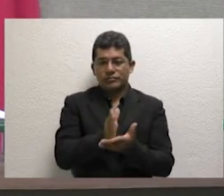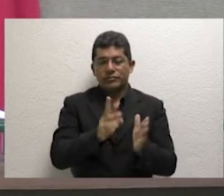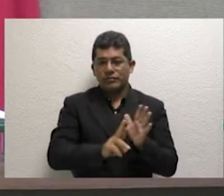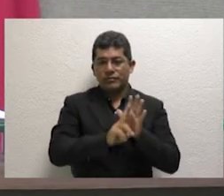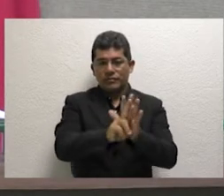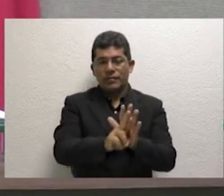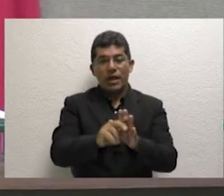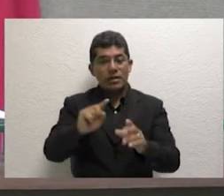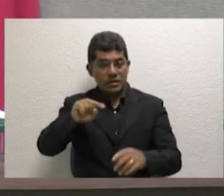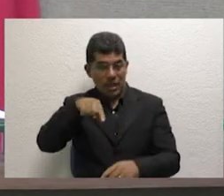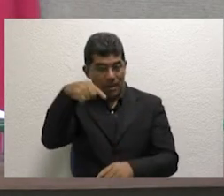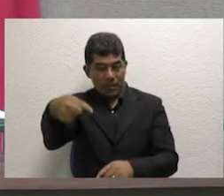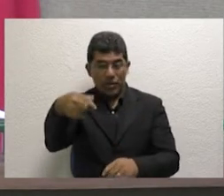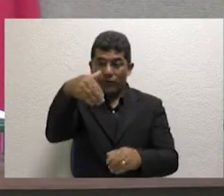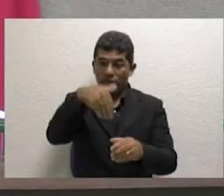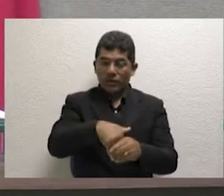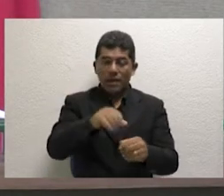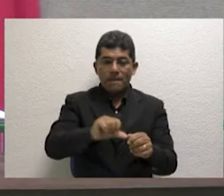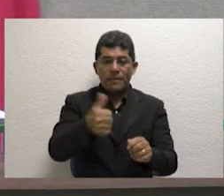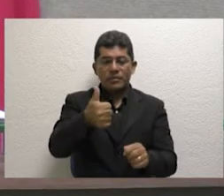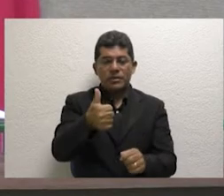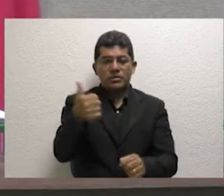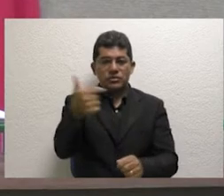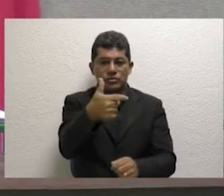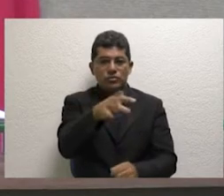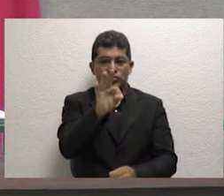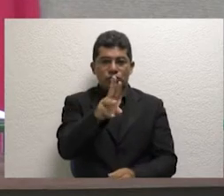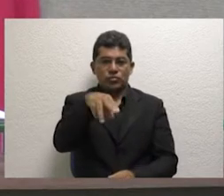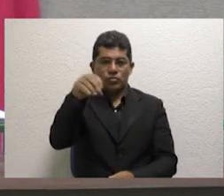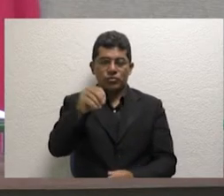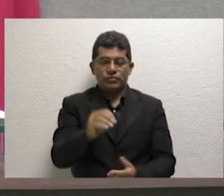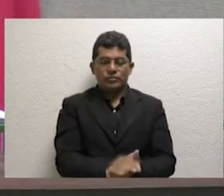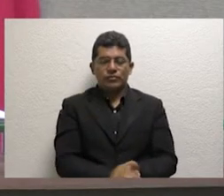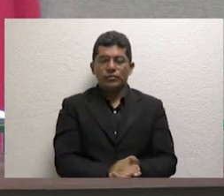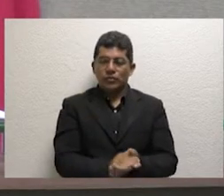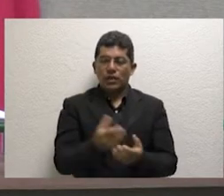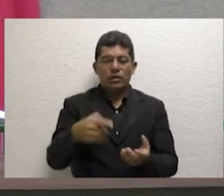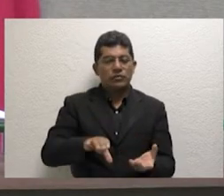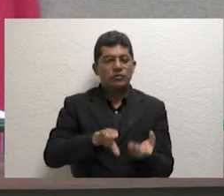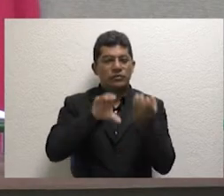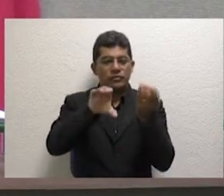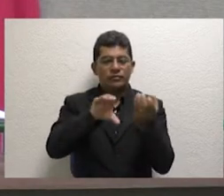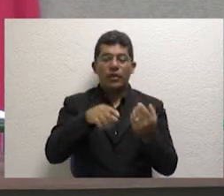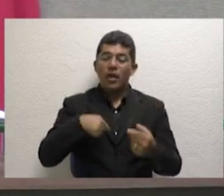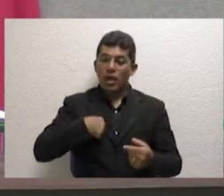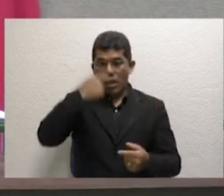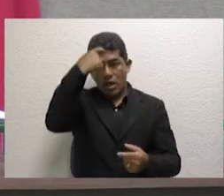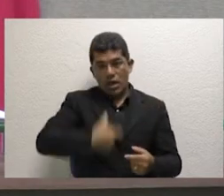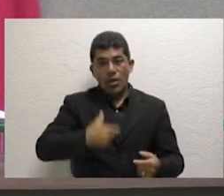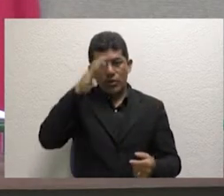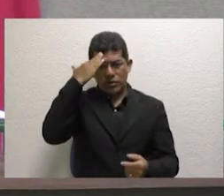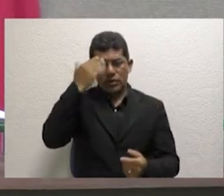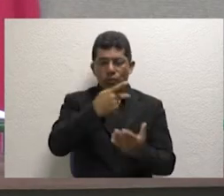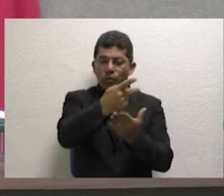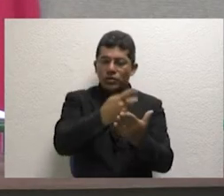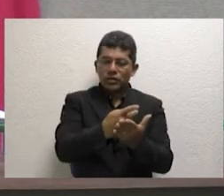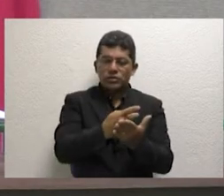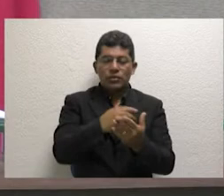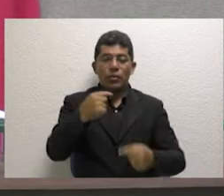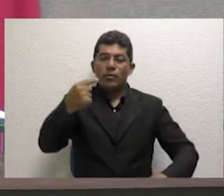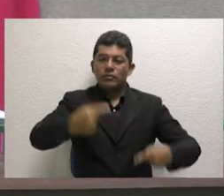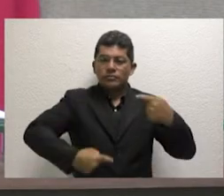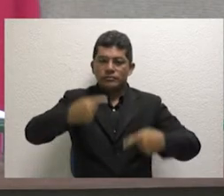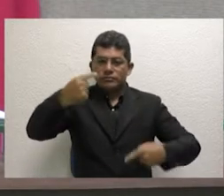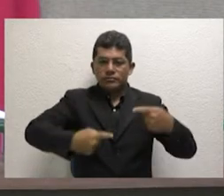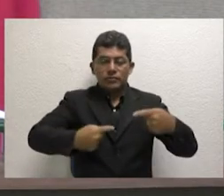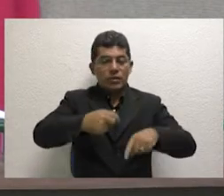depois de votação em primeiro e segundo turno o congresso nacional e isso eu entendo no processo político e na situação em que a